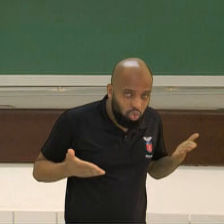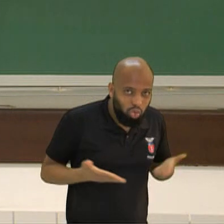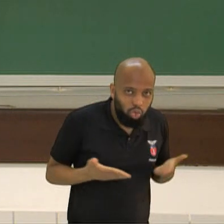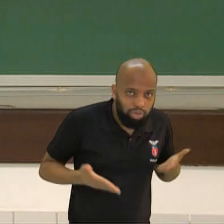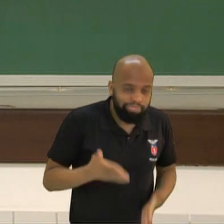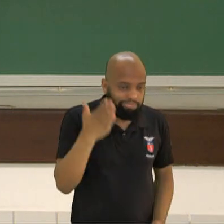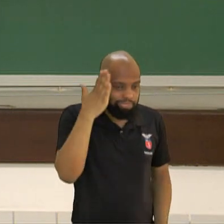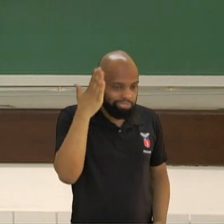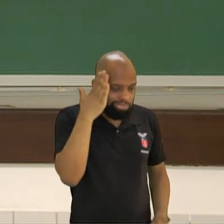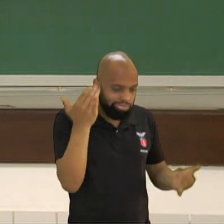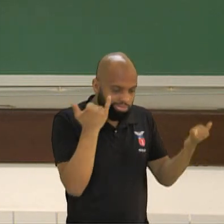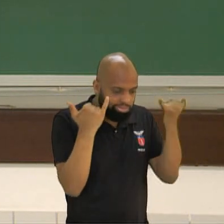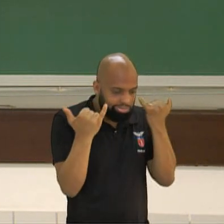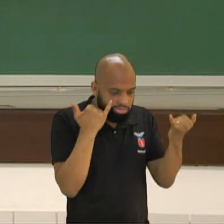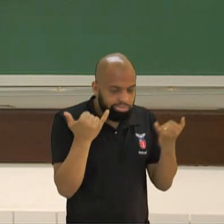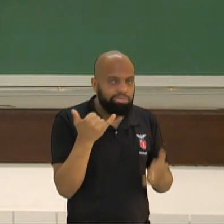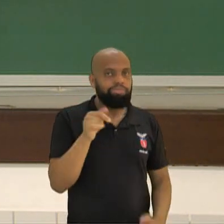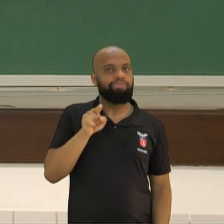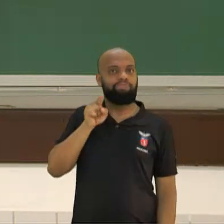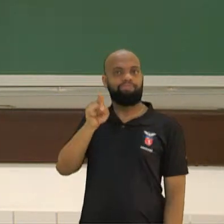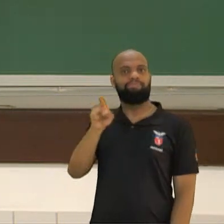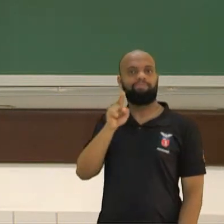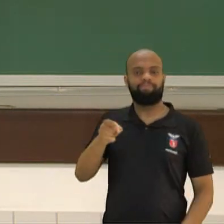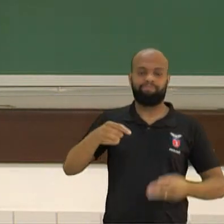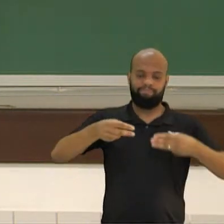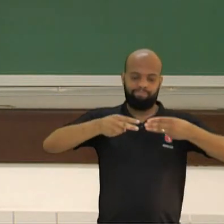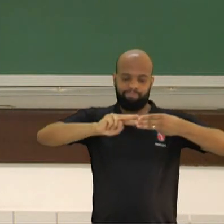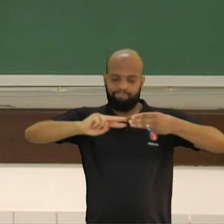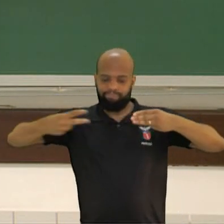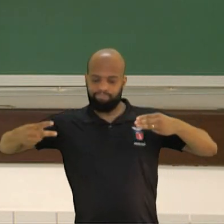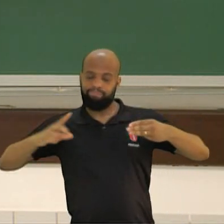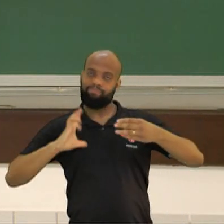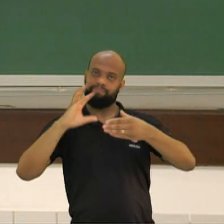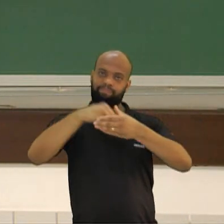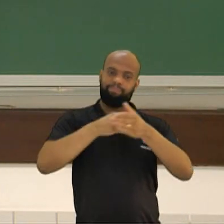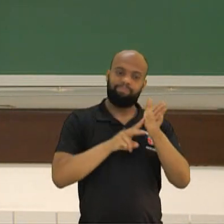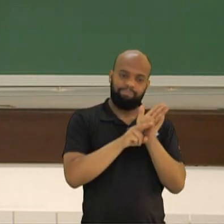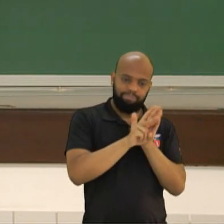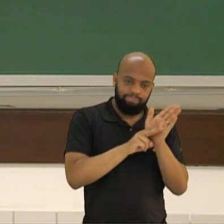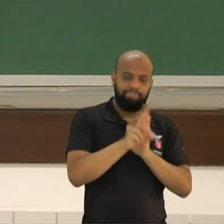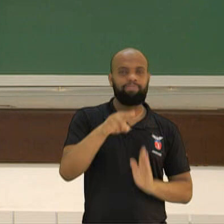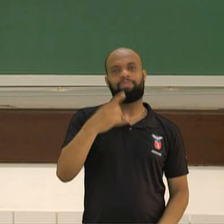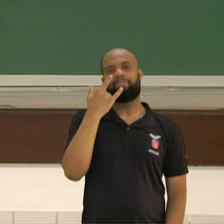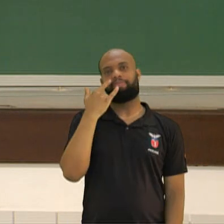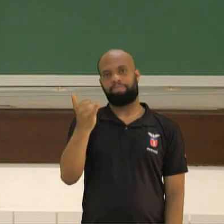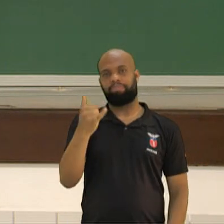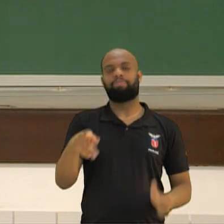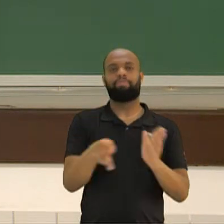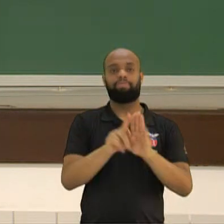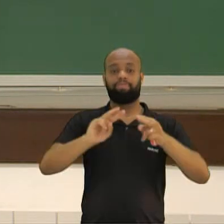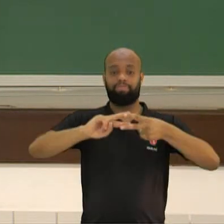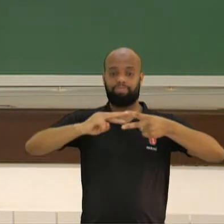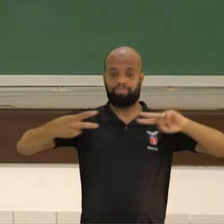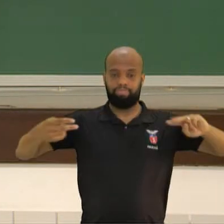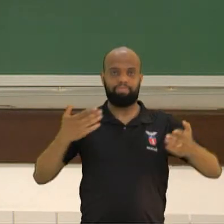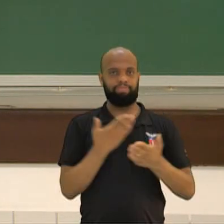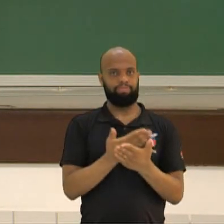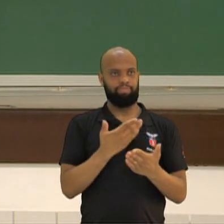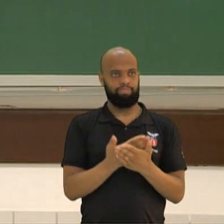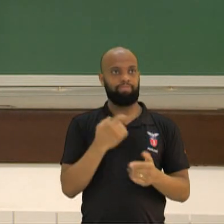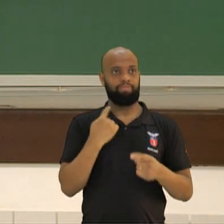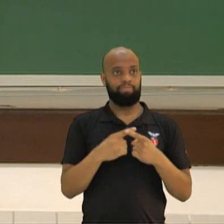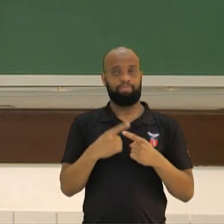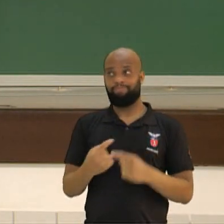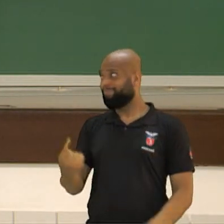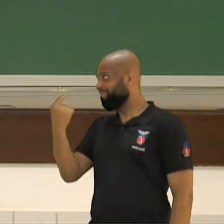como informação, nós o consideramos ele, na biologia, como o pai da genética. Lembrando que